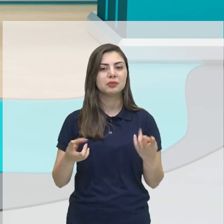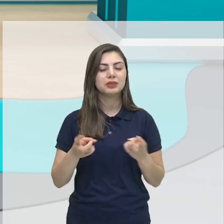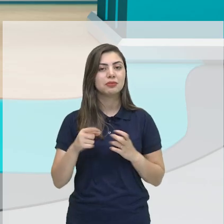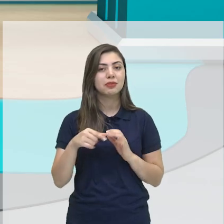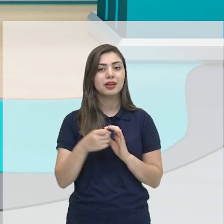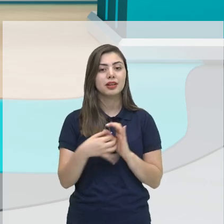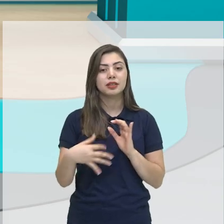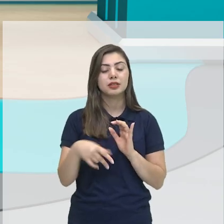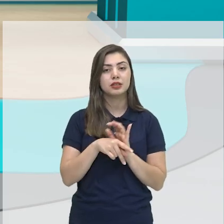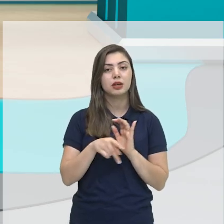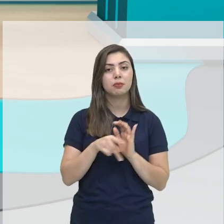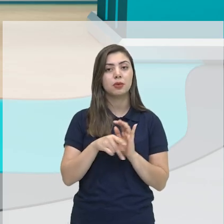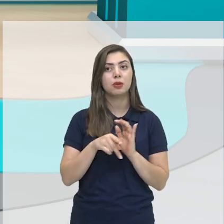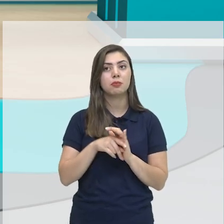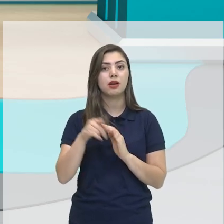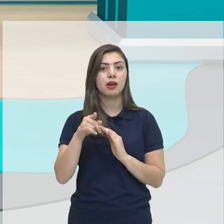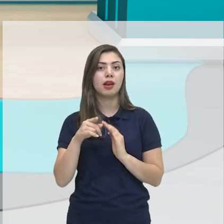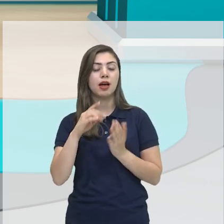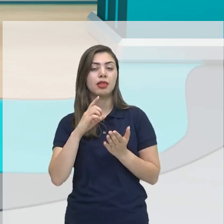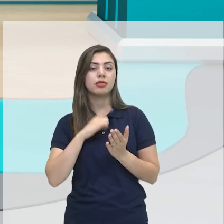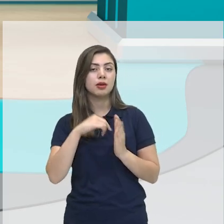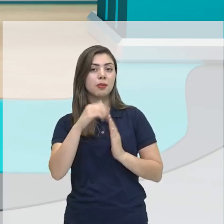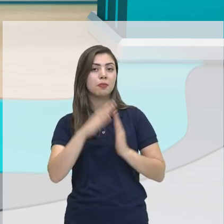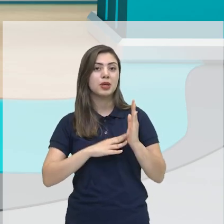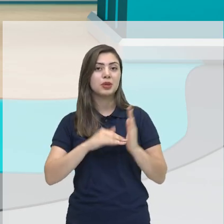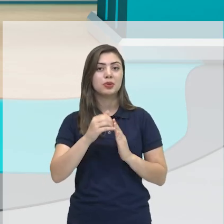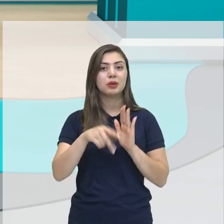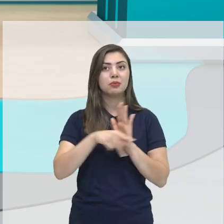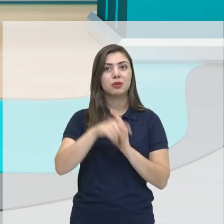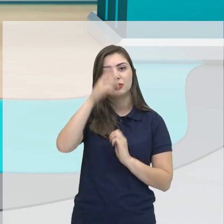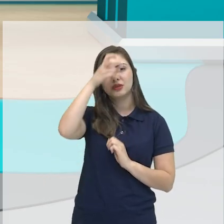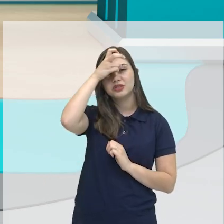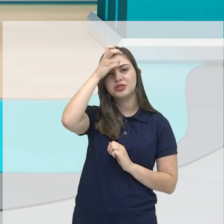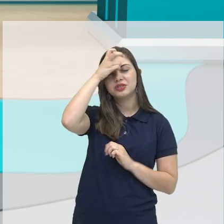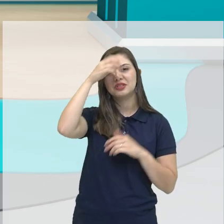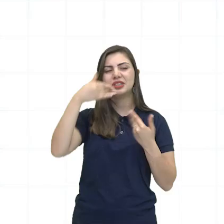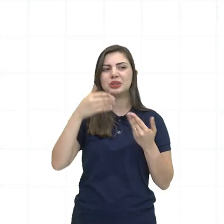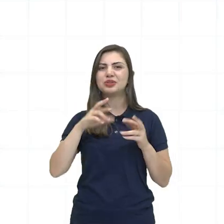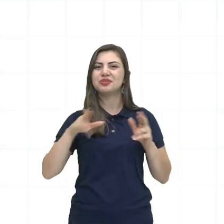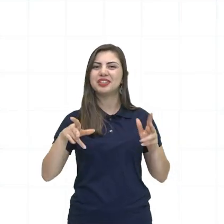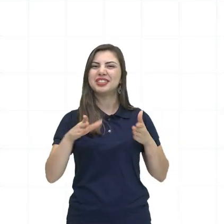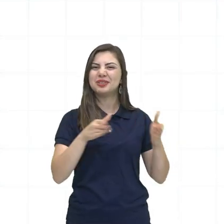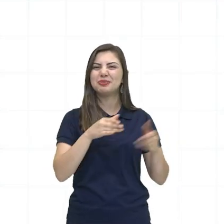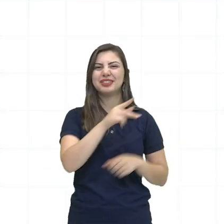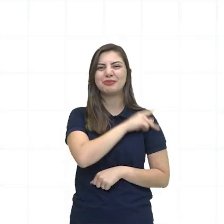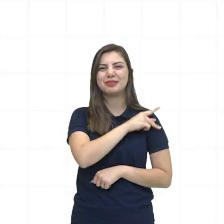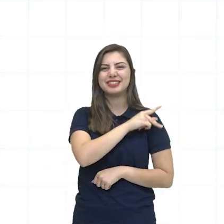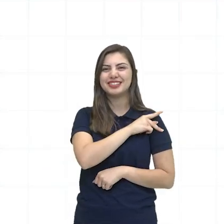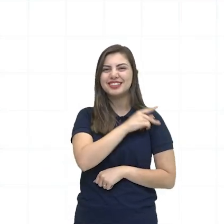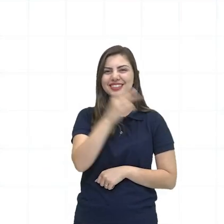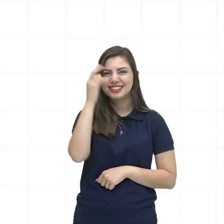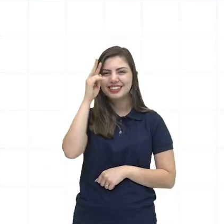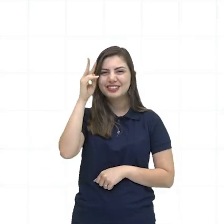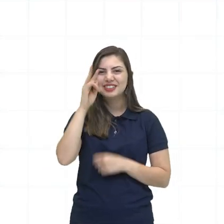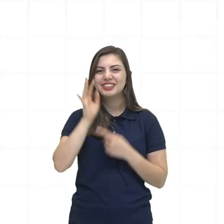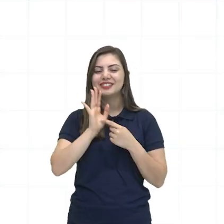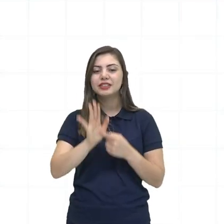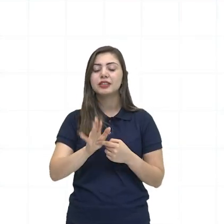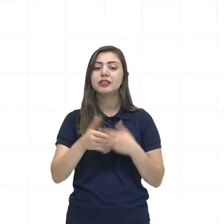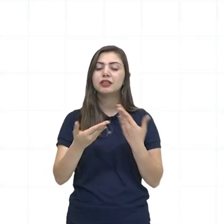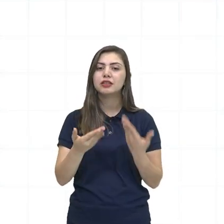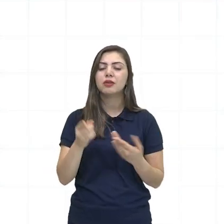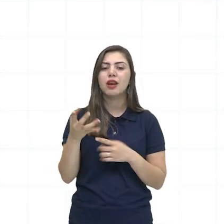egípcia, onde a gente vai conseguir identificar mais uma vez como acontecia essa lei da frontalidade. Vamos lá. A gente tem aí a representação